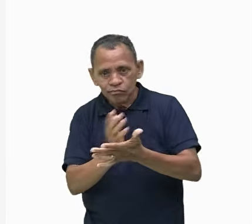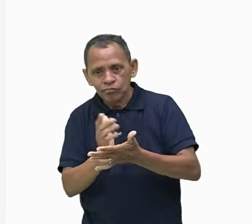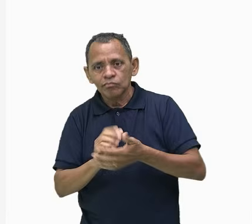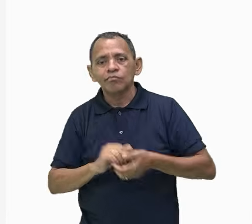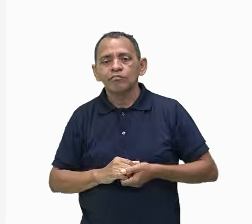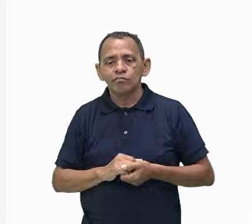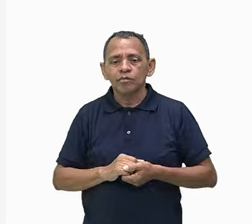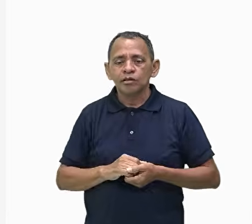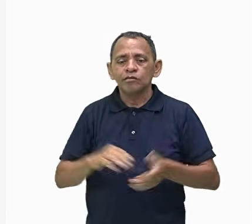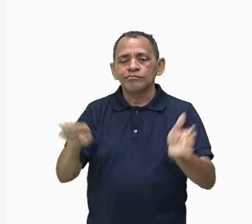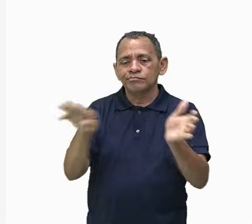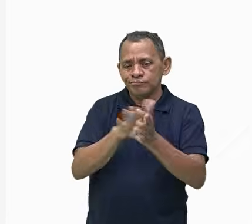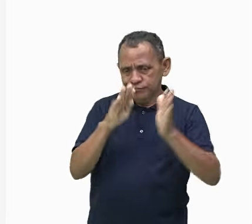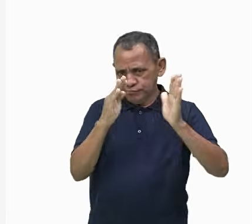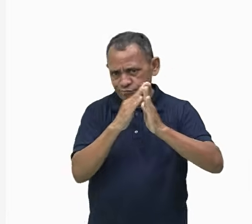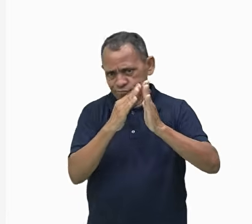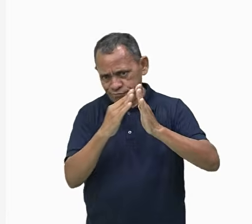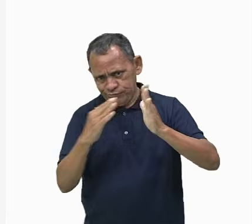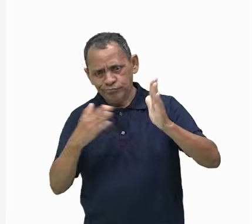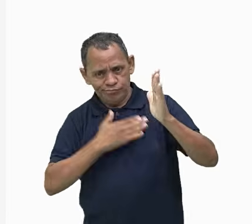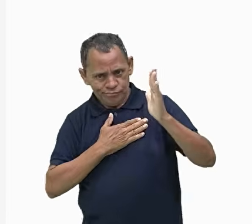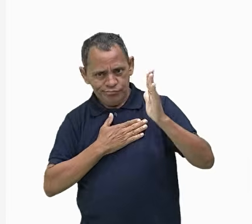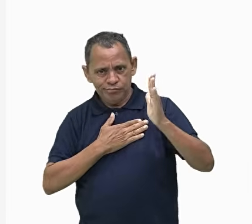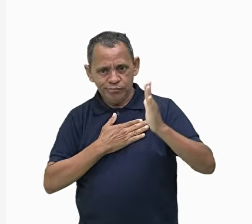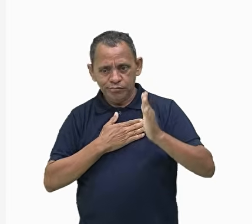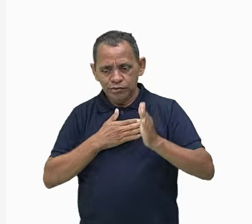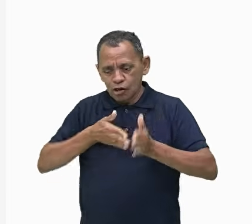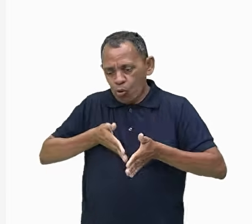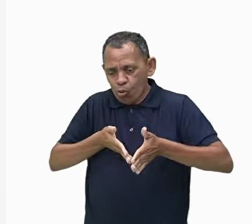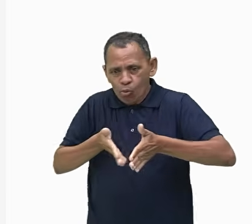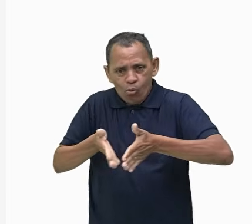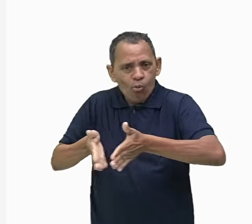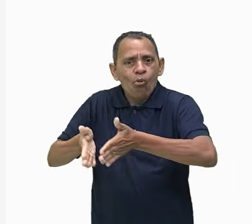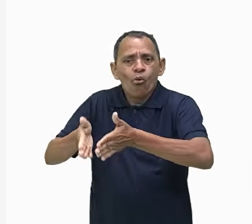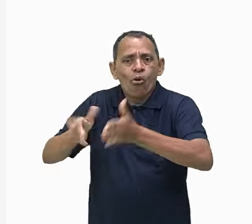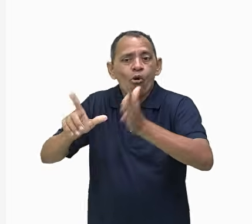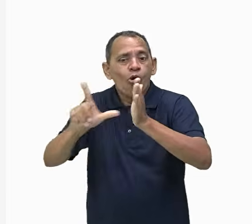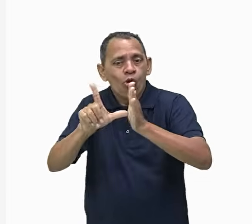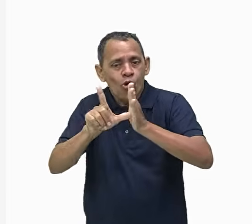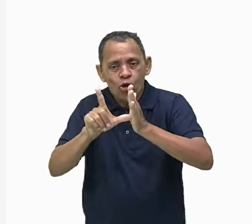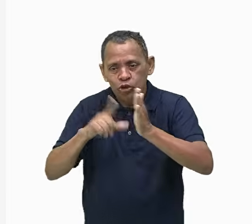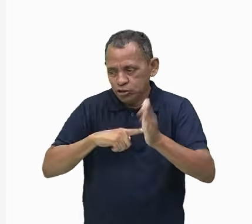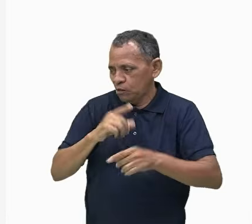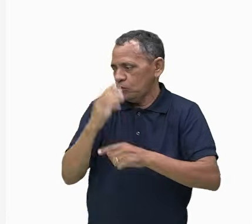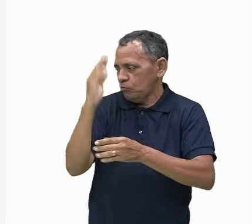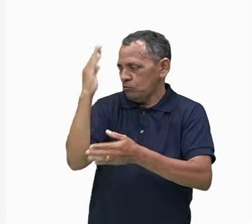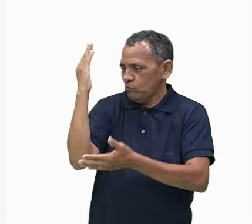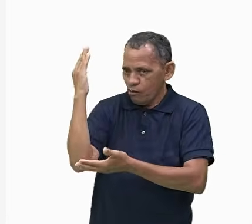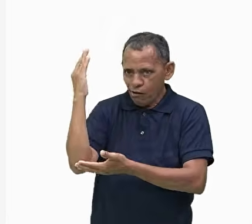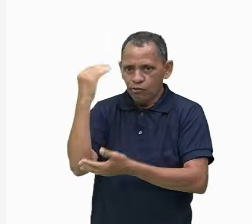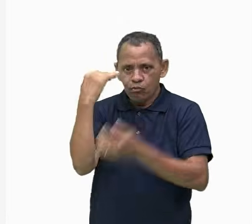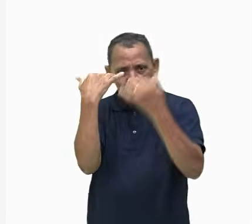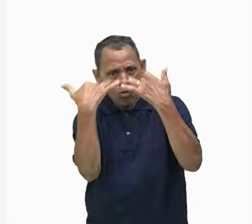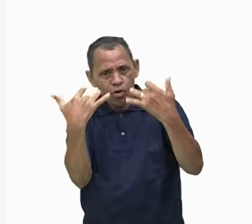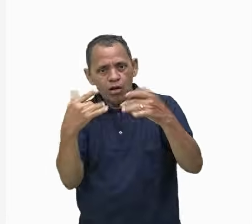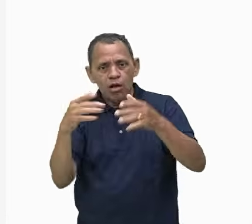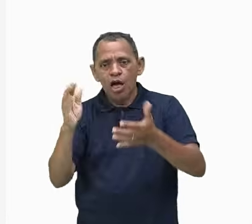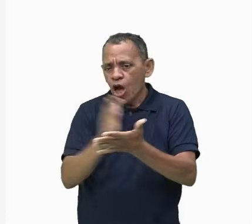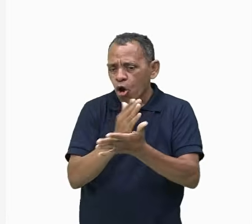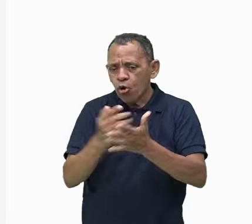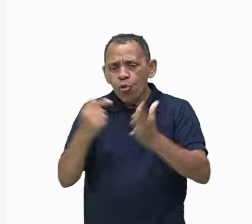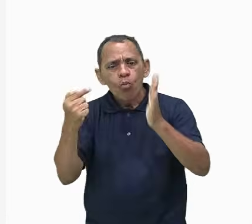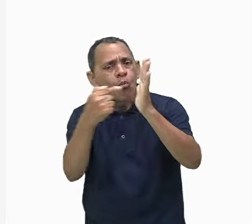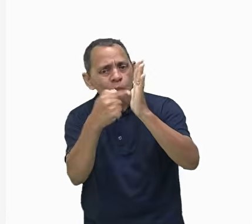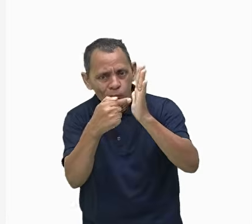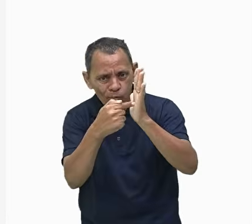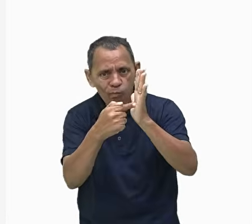chegar na minha casa, você vai passar pela loja tal, vai ter uma árvore que chama a atenção, é algum ponto que acaba